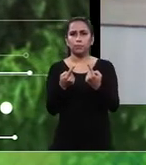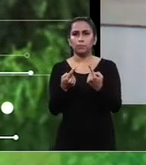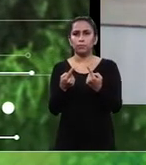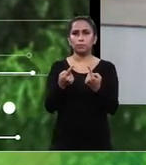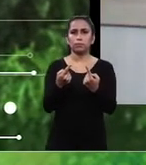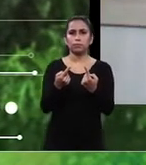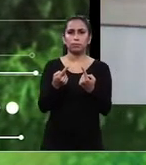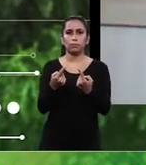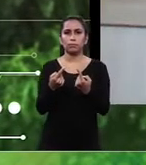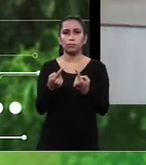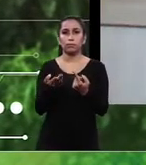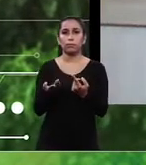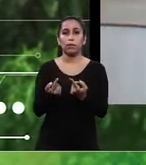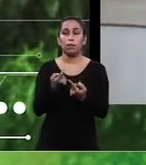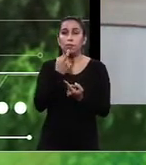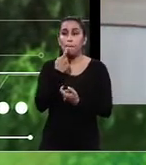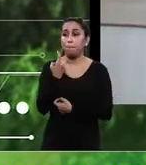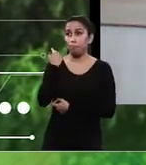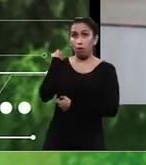nós tivemos